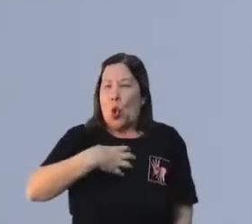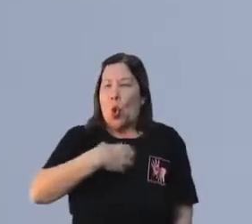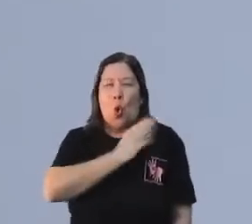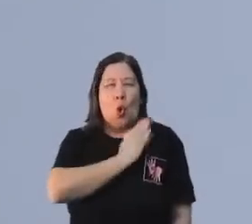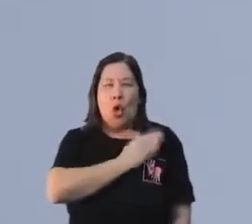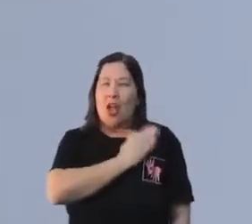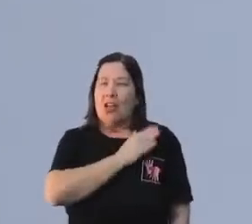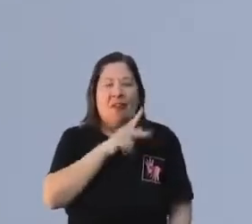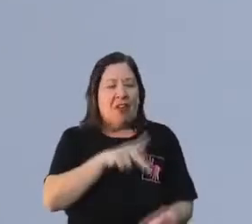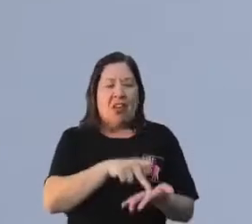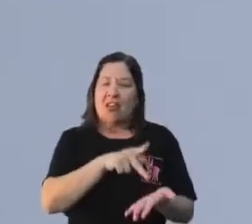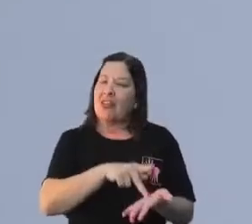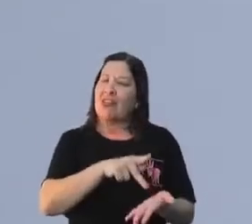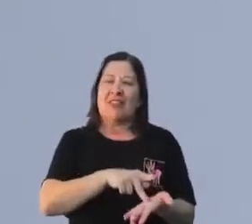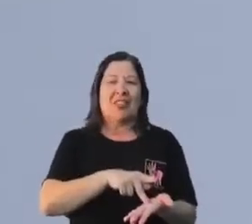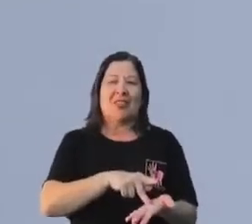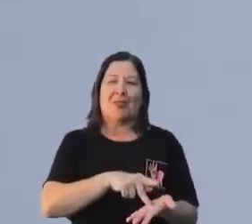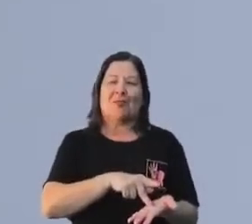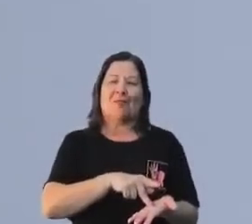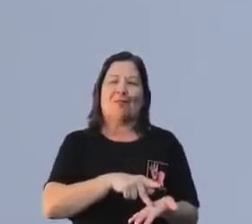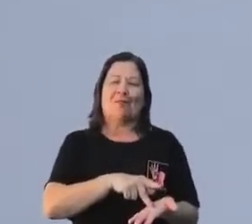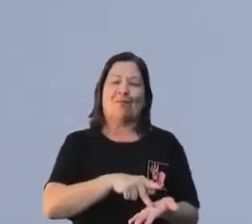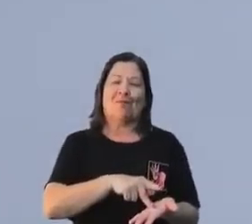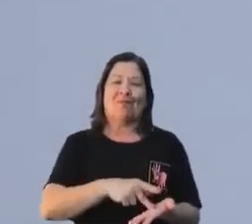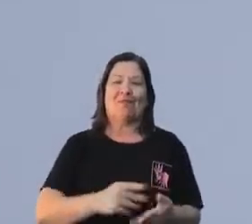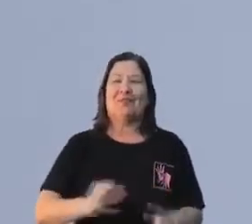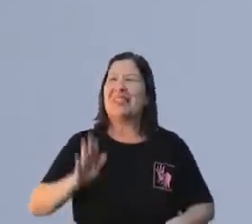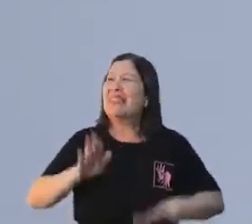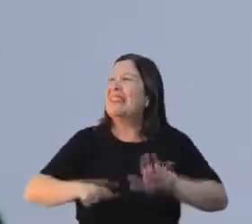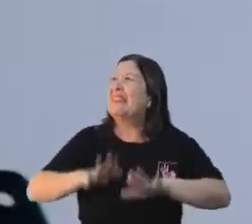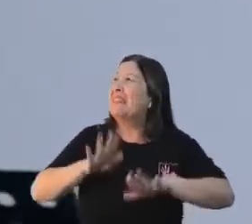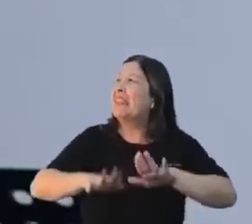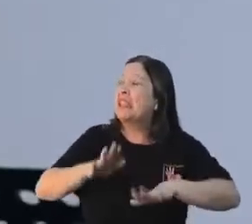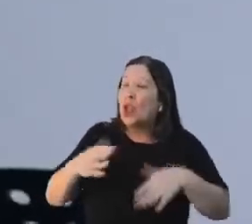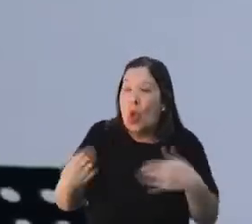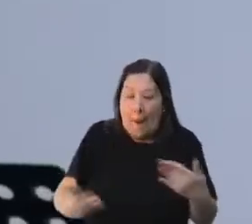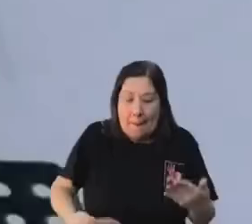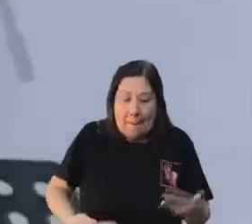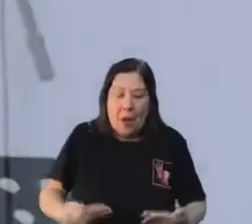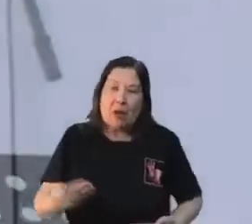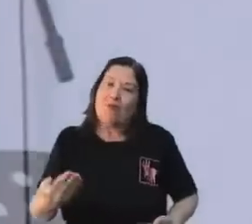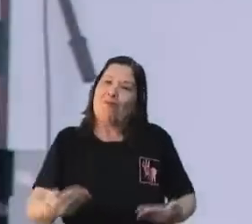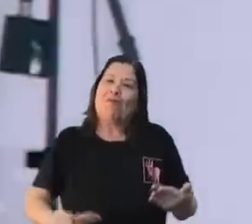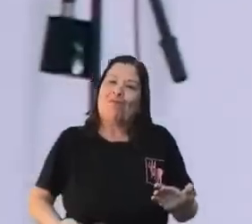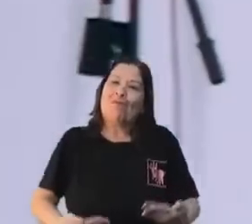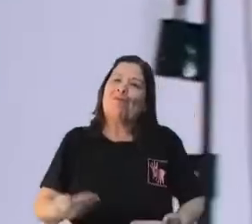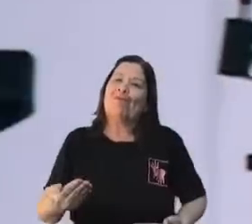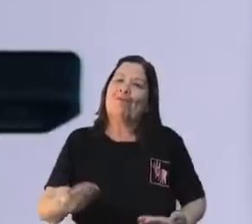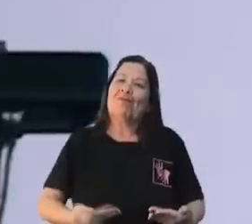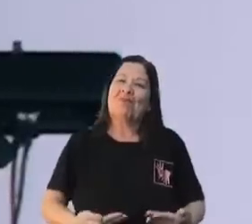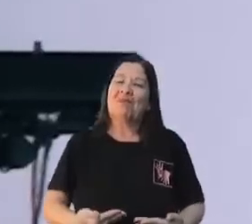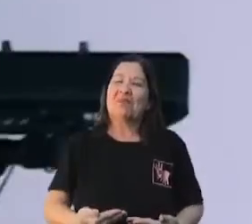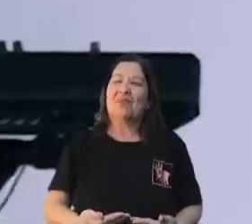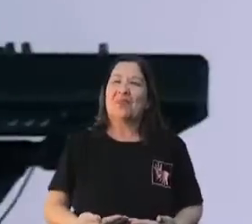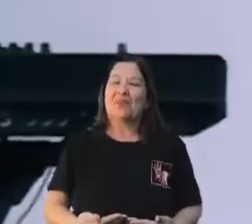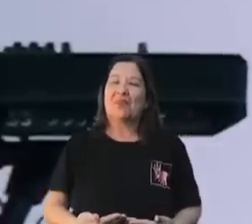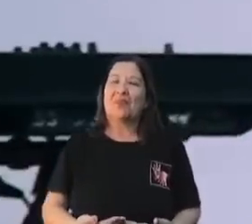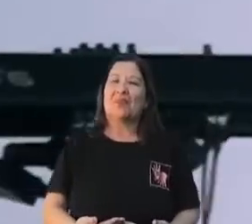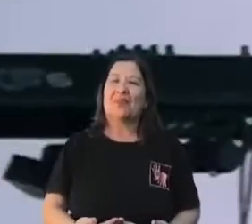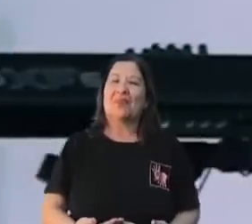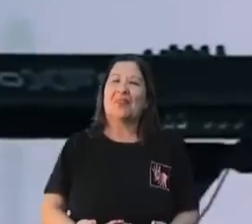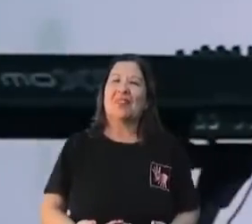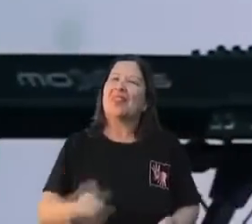Às vezes nós fazemos, mas fazemos sem pôr toda a nossa alma no